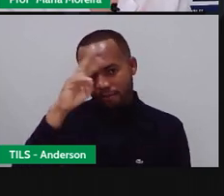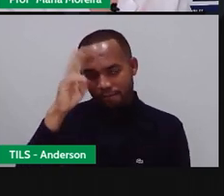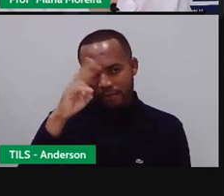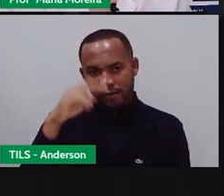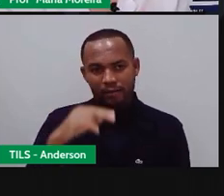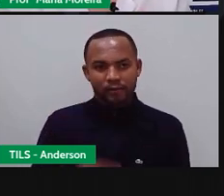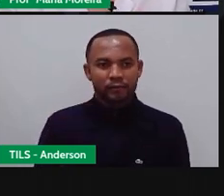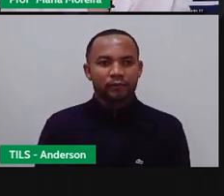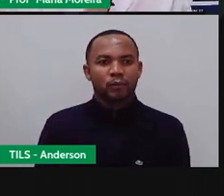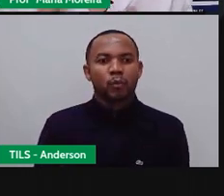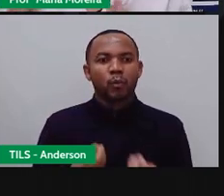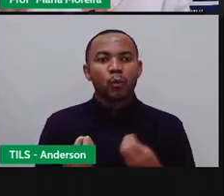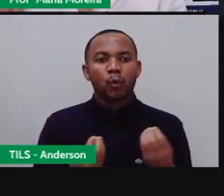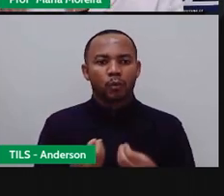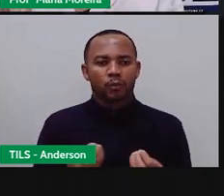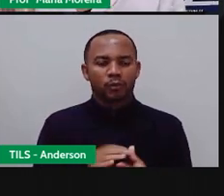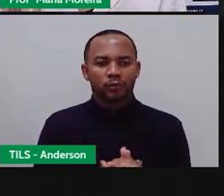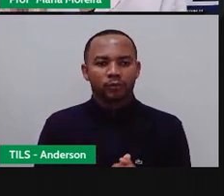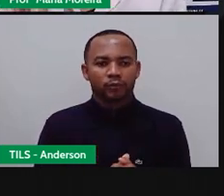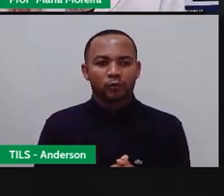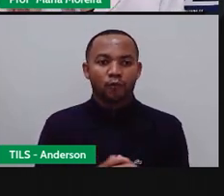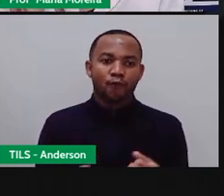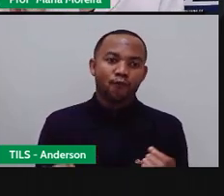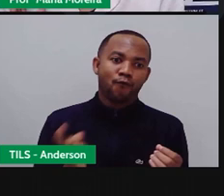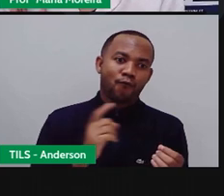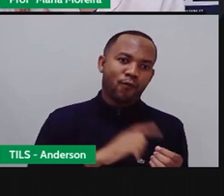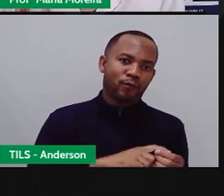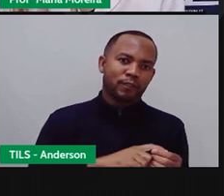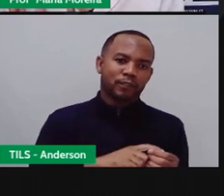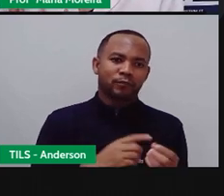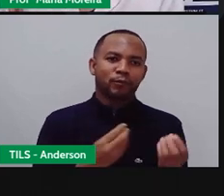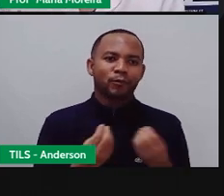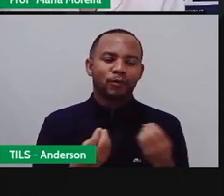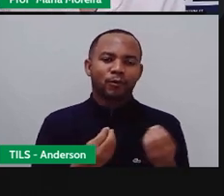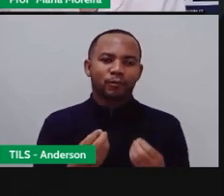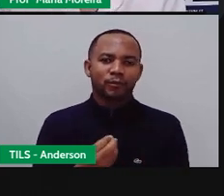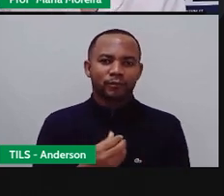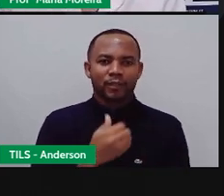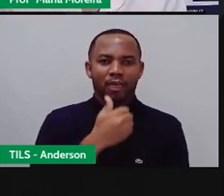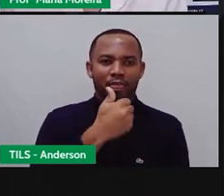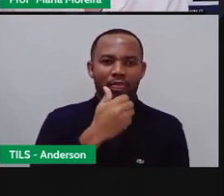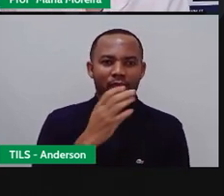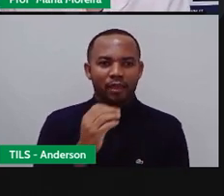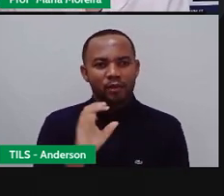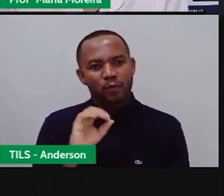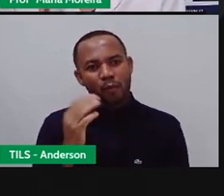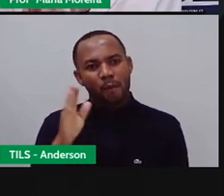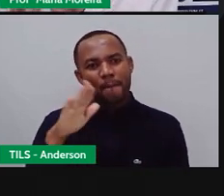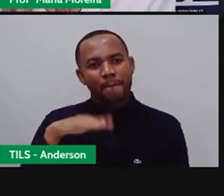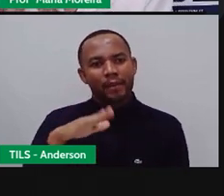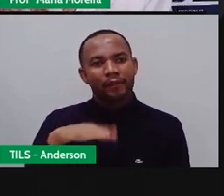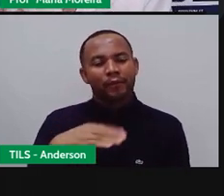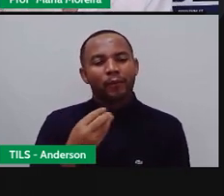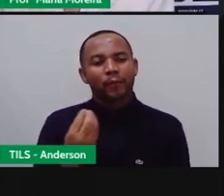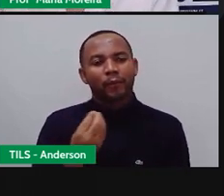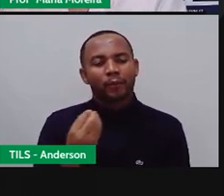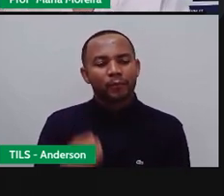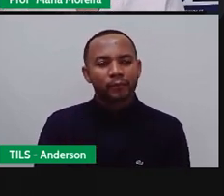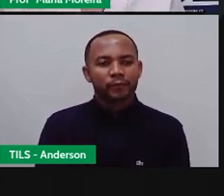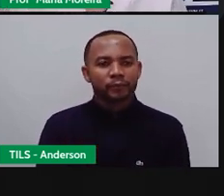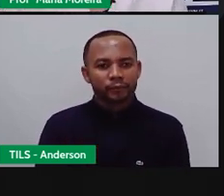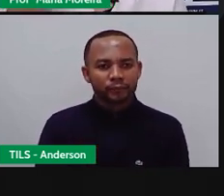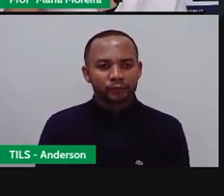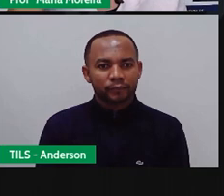unidade de milhar a gente vai lá voltando quantas centenas 10 né Quantas